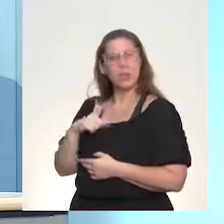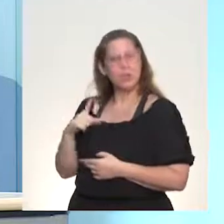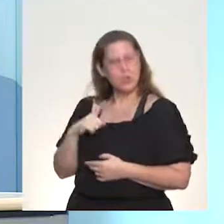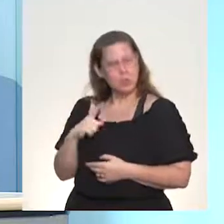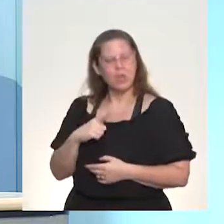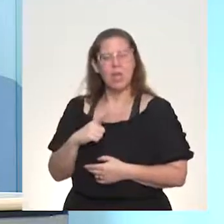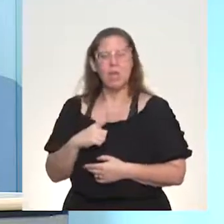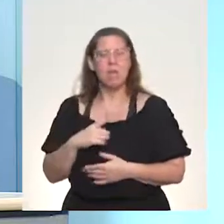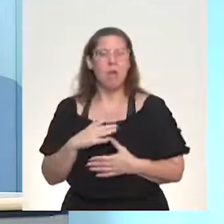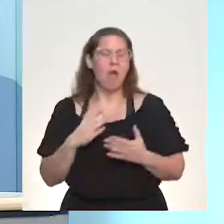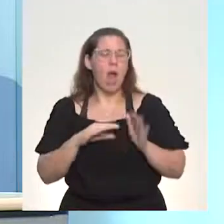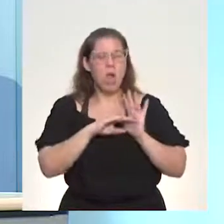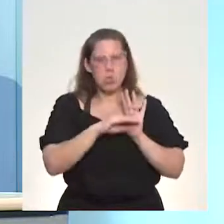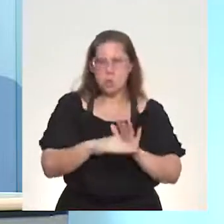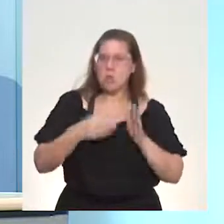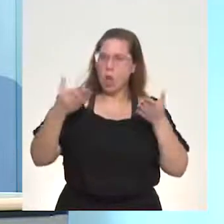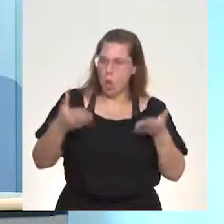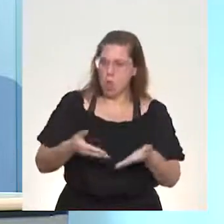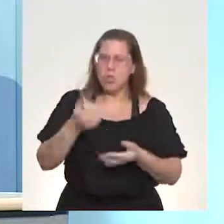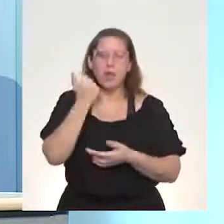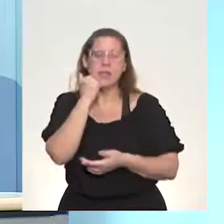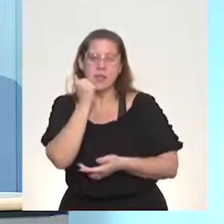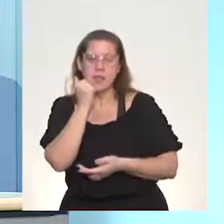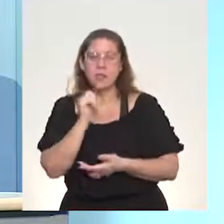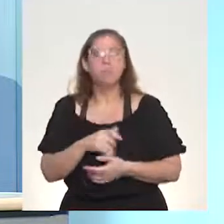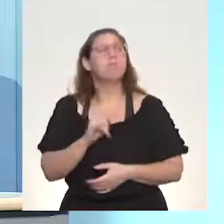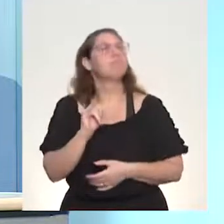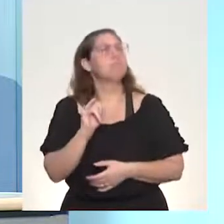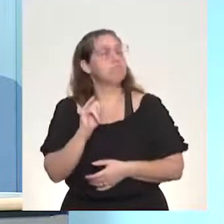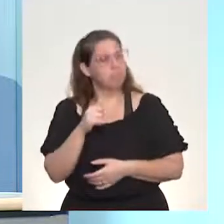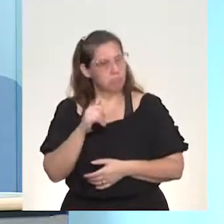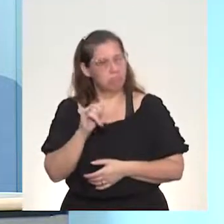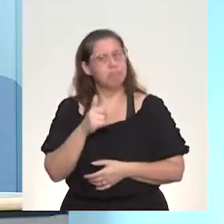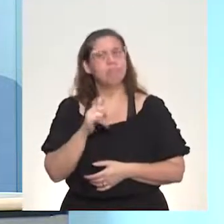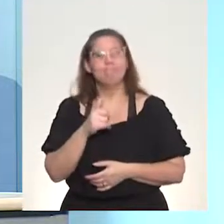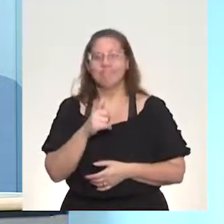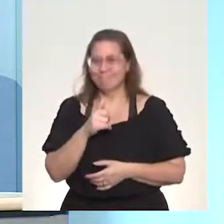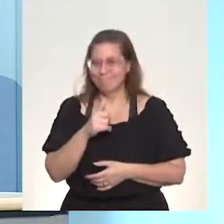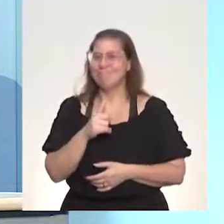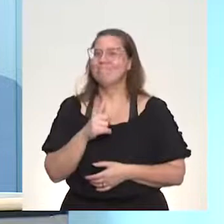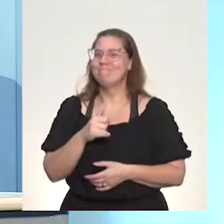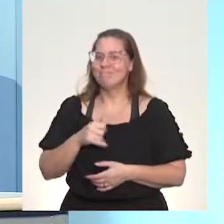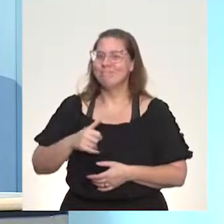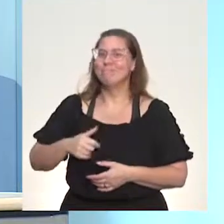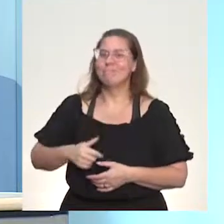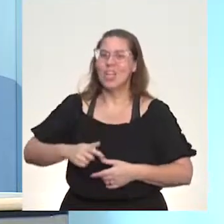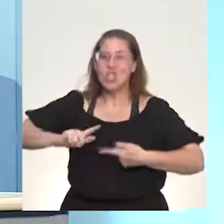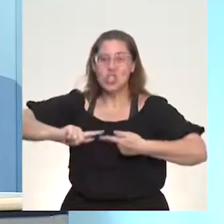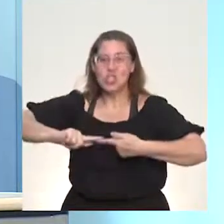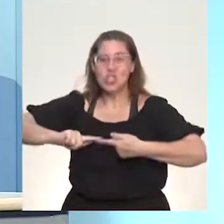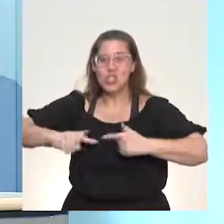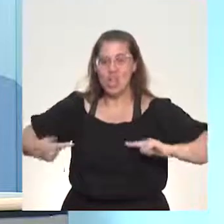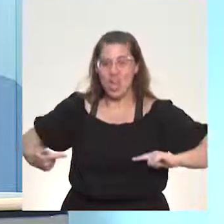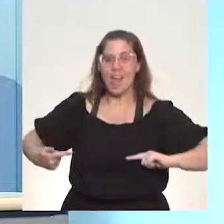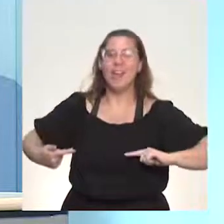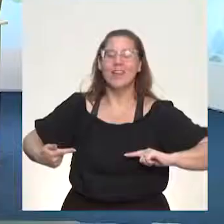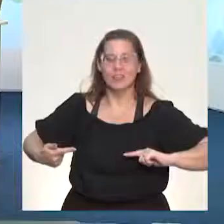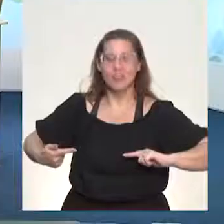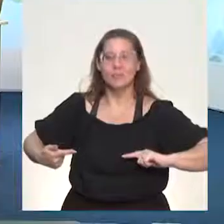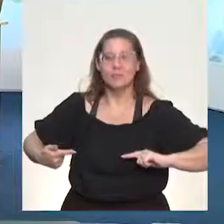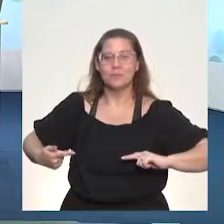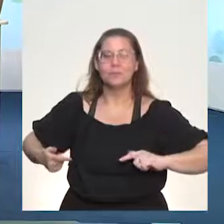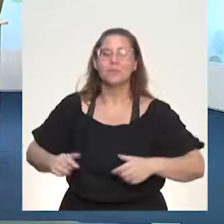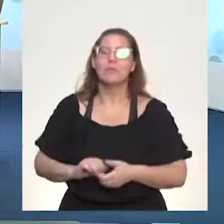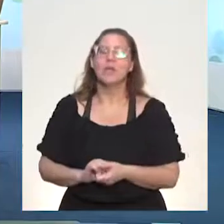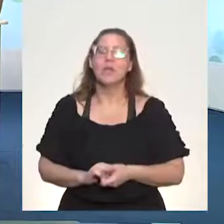uma serventia para a ciência, certamente, geneticamente, a ciência, né, até com Durkheim, pensando